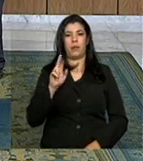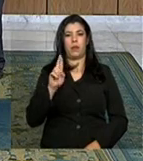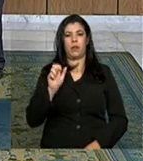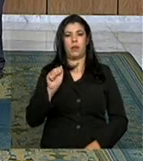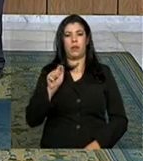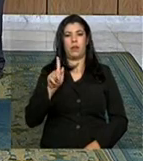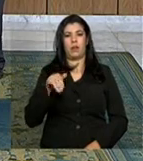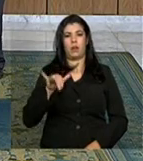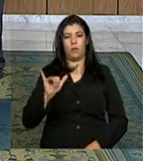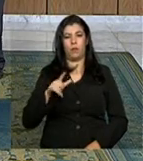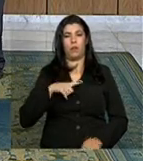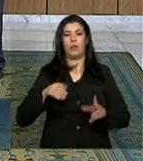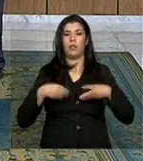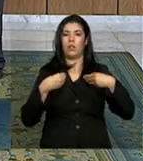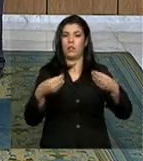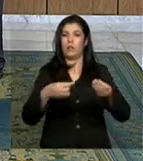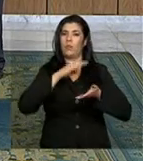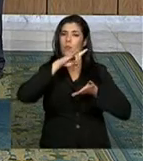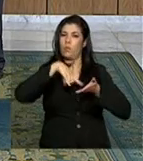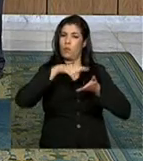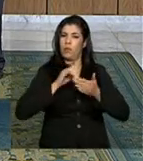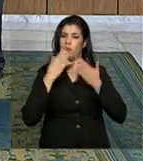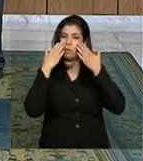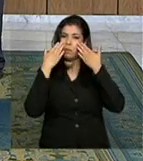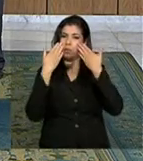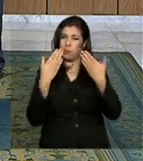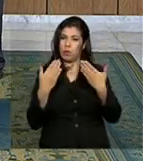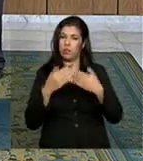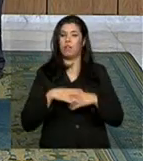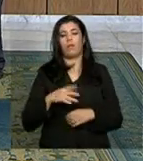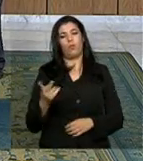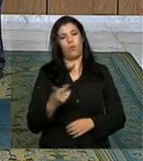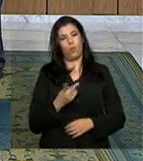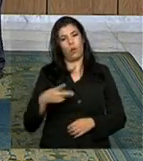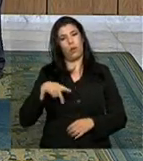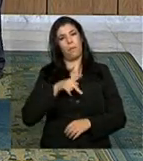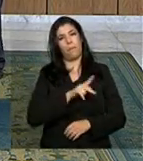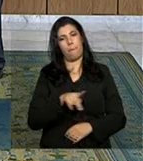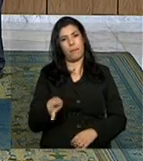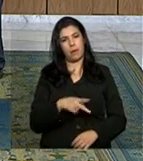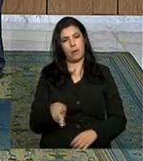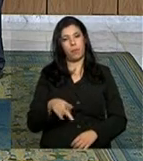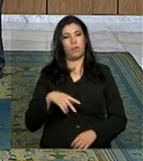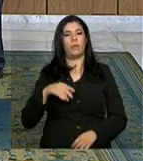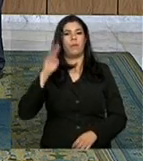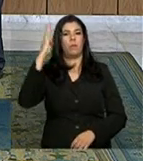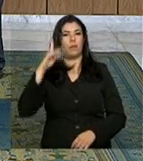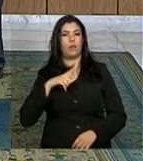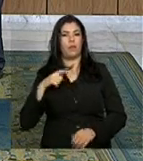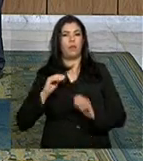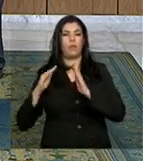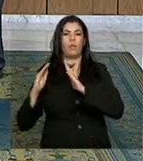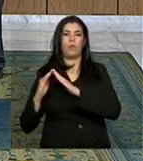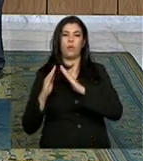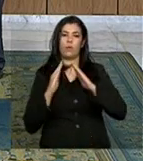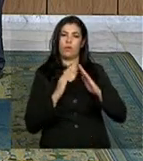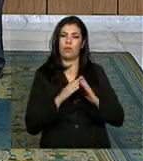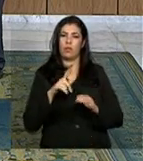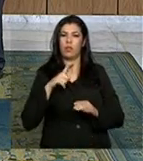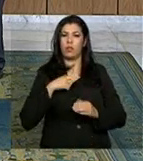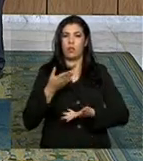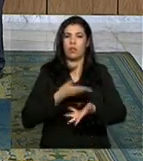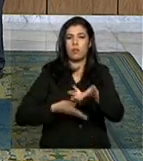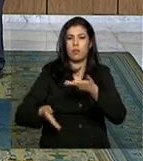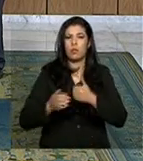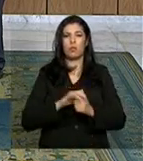presidenta Dilma Rousseff. Brasil e Paraguai são países vizinhos, com fortes laços históricos, culturais e geográficos. A